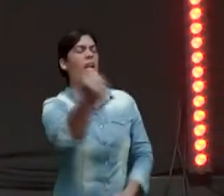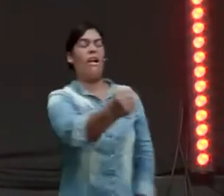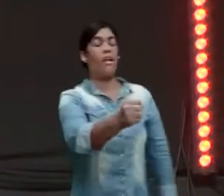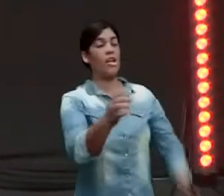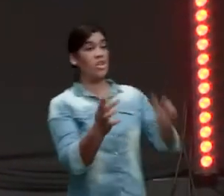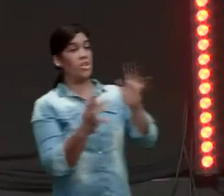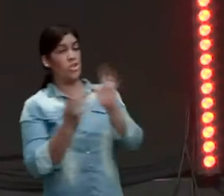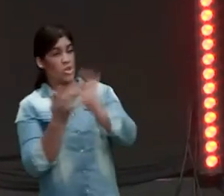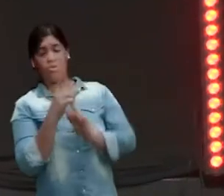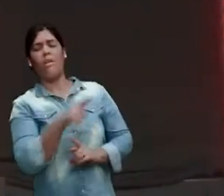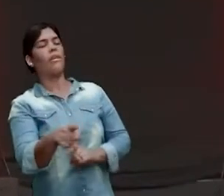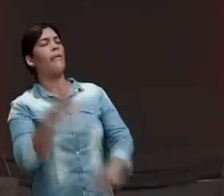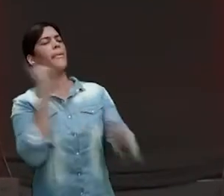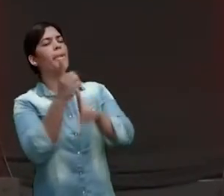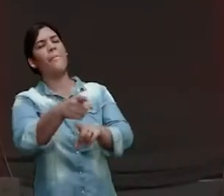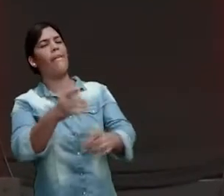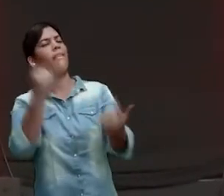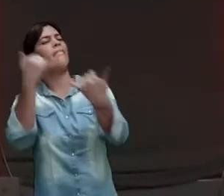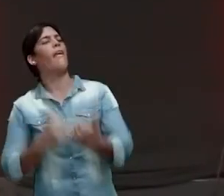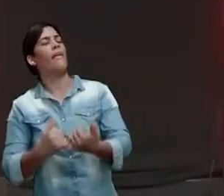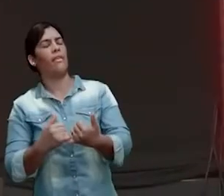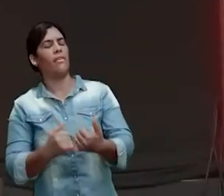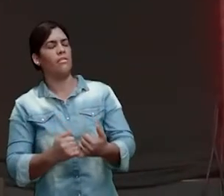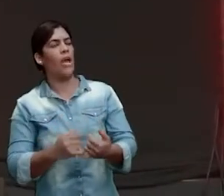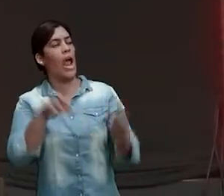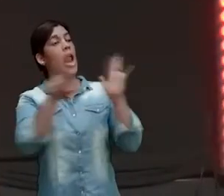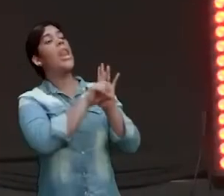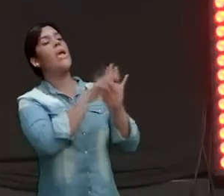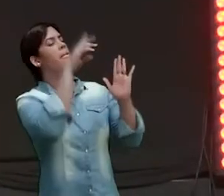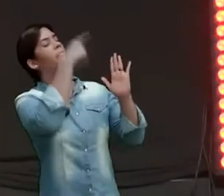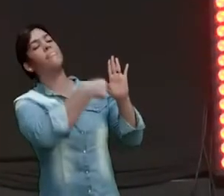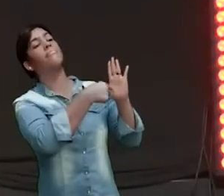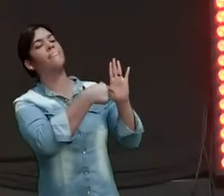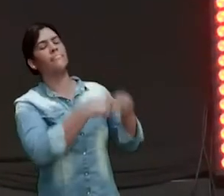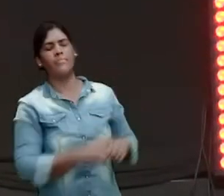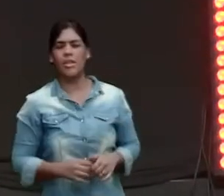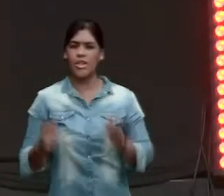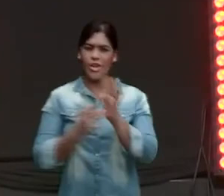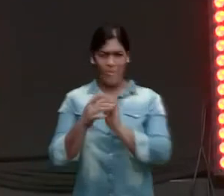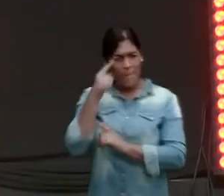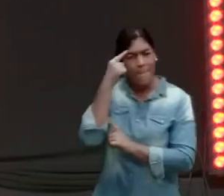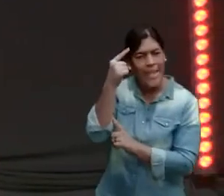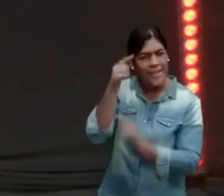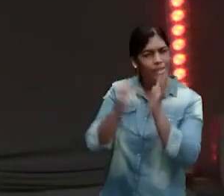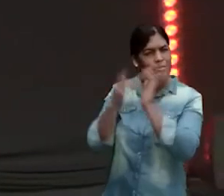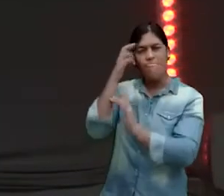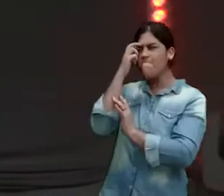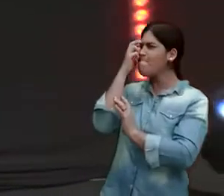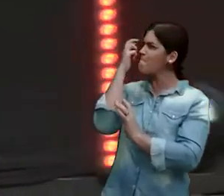vamos apedrejar porque a lei diz que podemos apedrejar Jesus olha para eles olha só a categoria gente